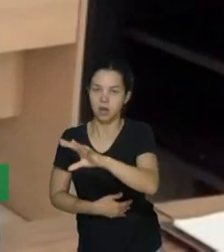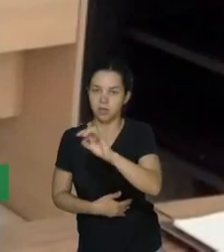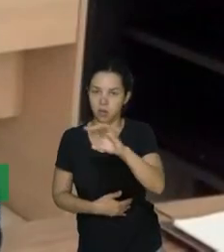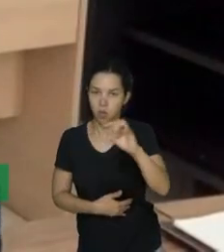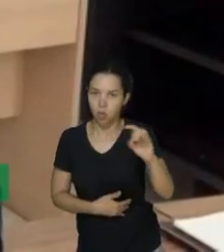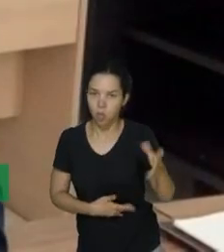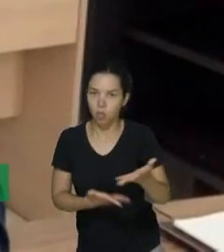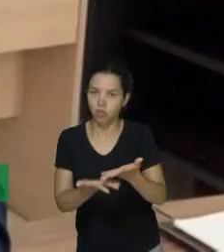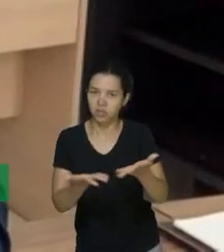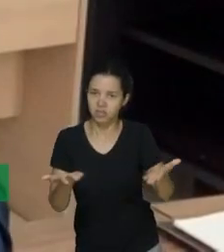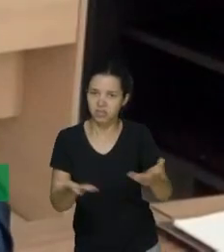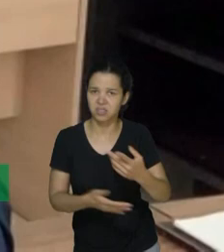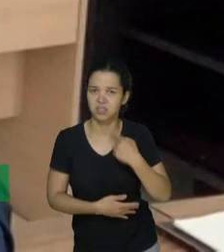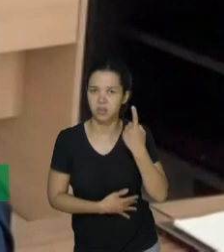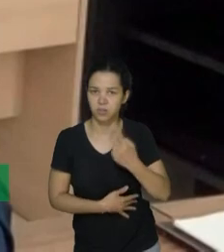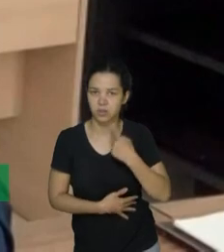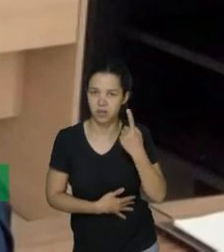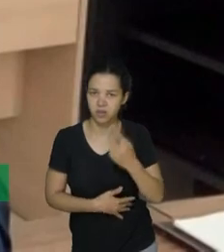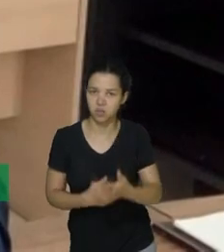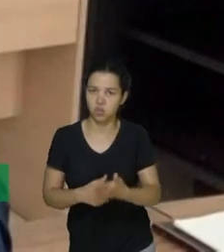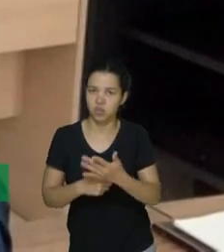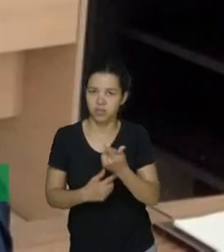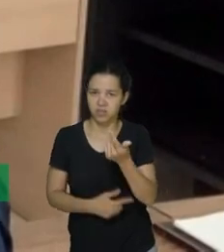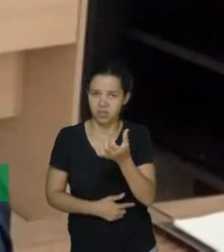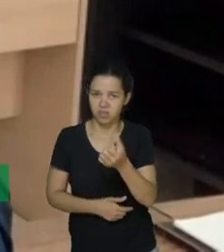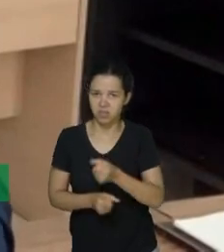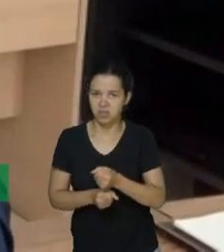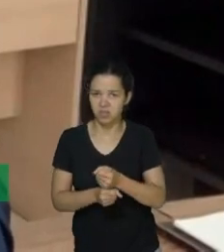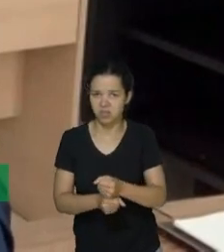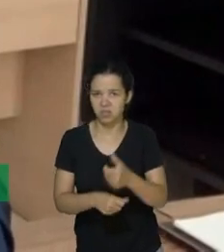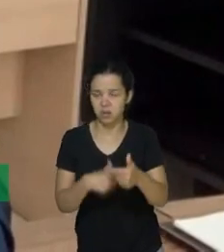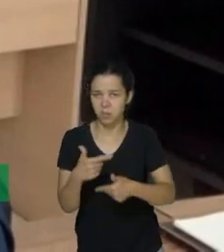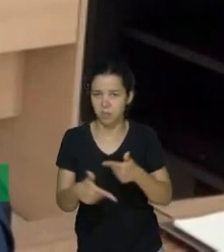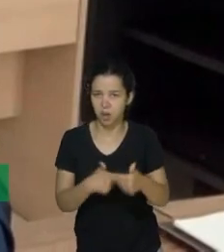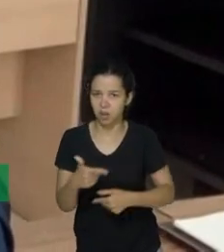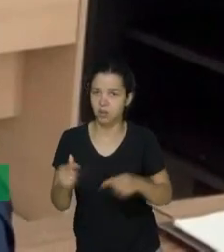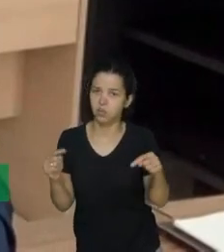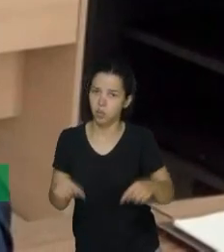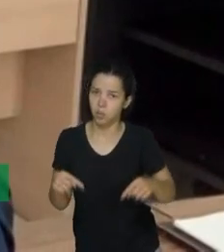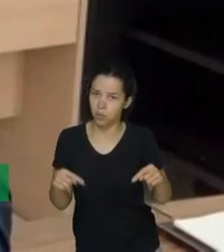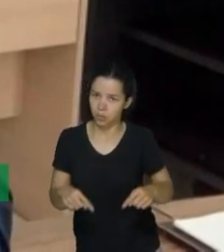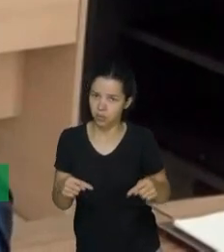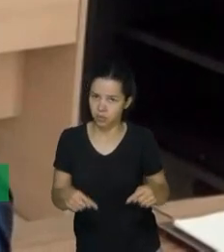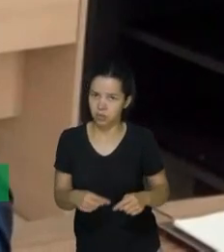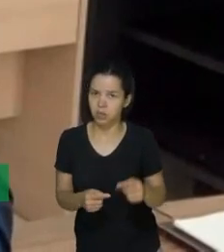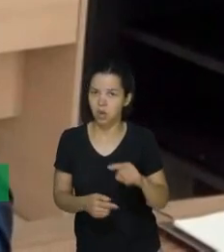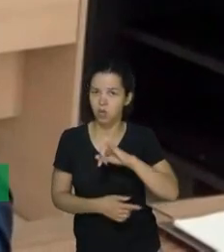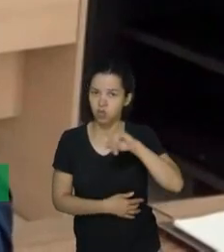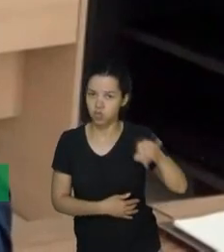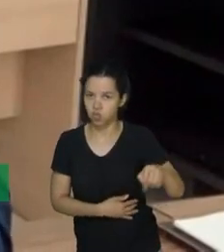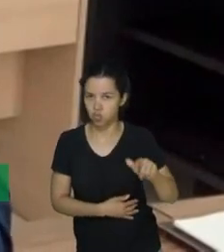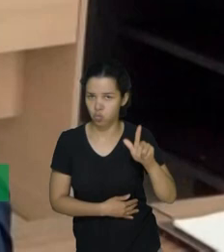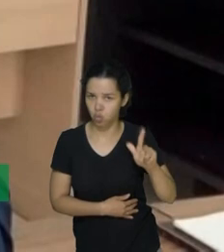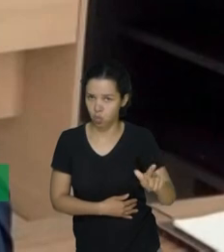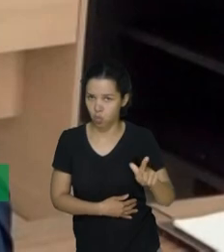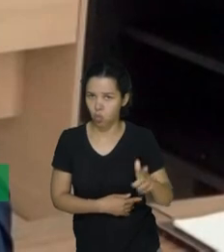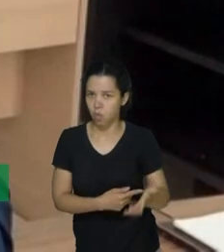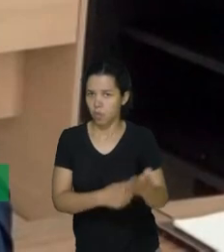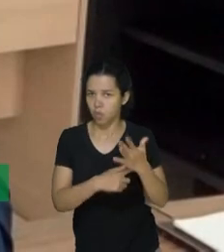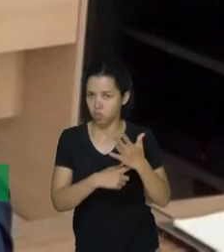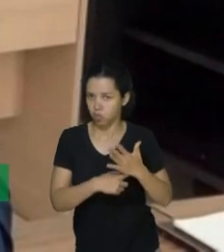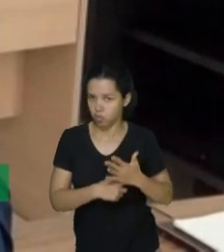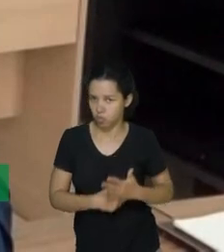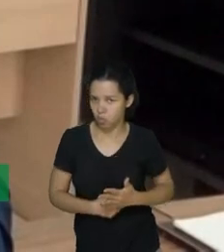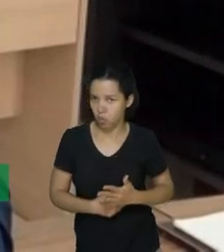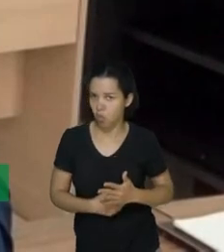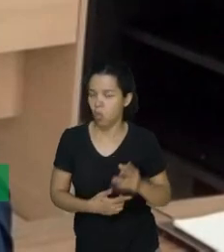ajudaram a fazer esses 16 anos aí. Eu preciso mencionar alguns. Júlio Garcia, que me recebeu, ao